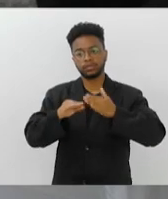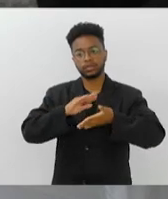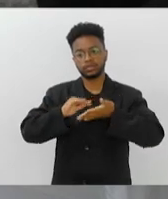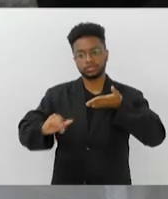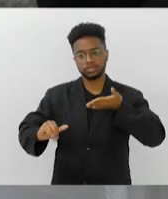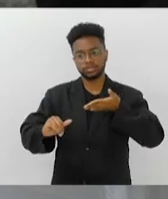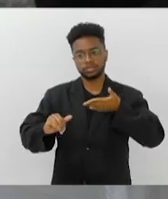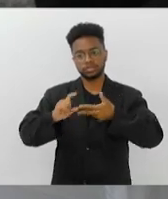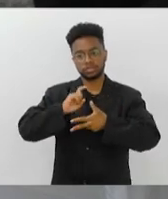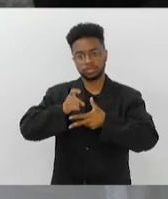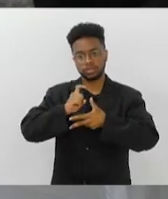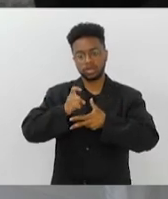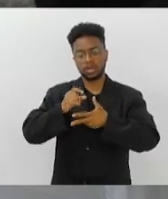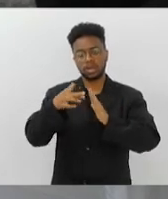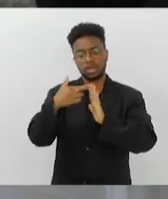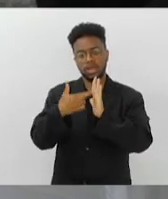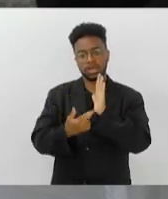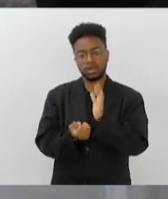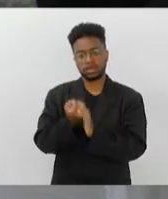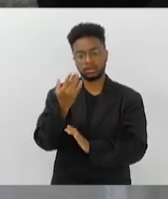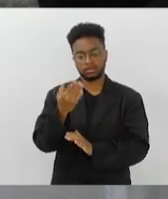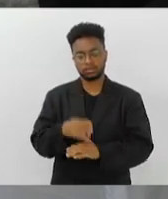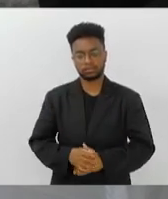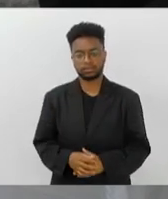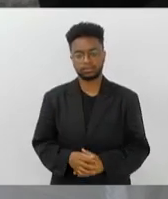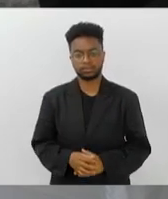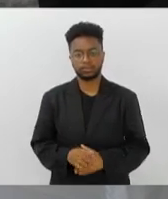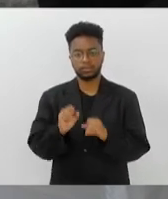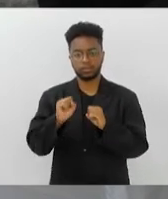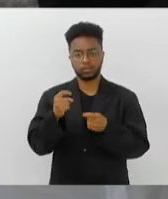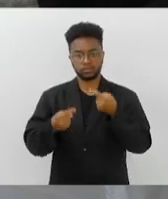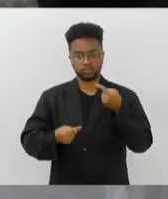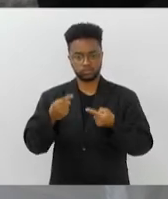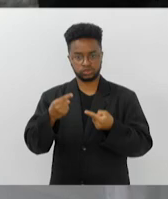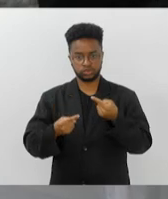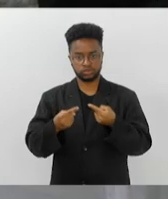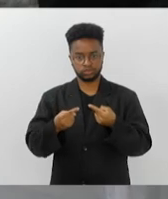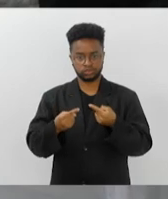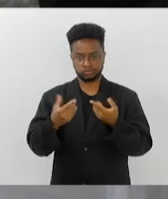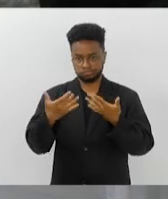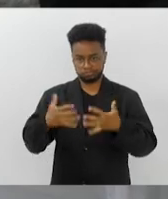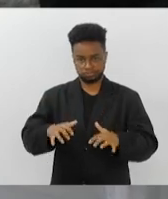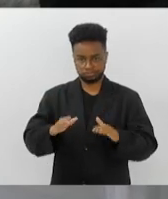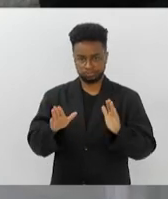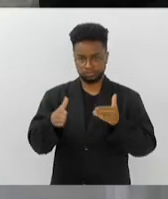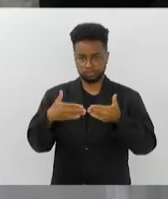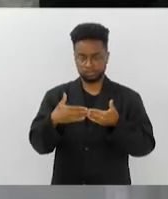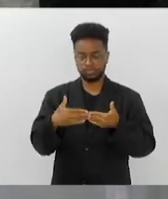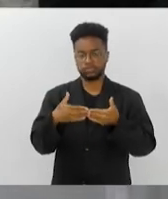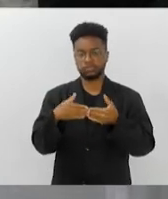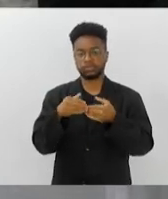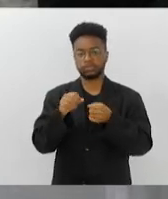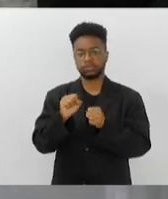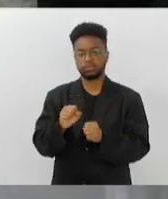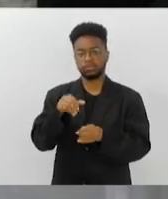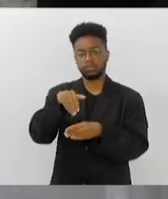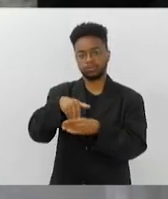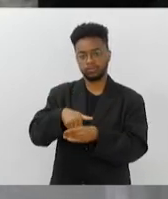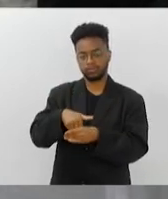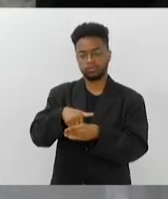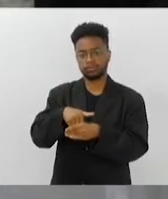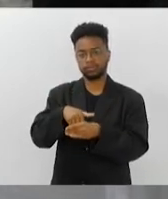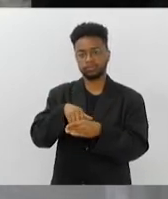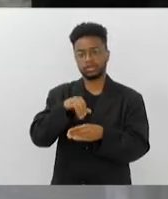Poder Executivo regulamentará essa lei. Em discussão. Não havendo quem queira discutir, encerrada a discussão.